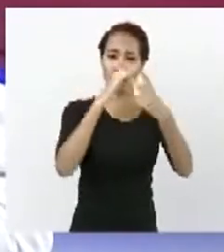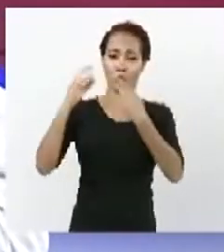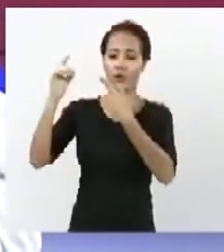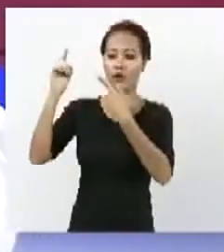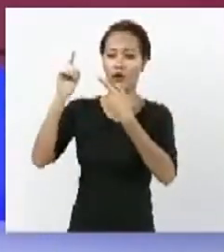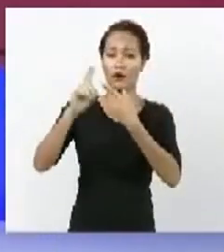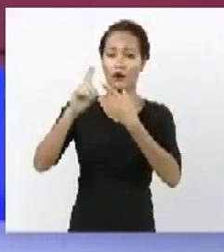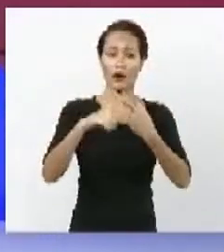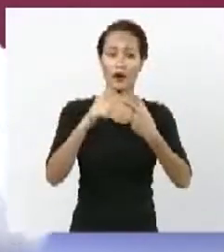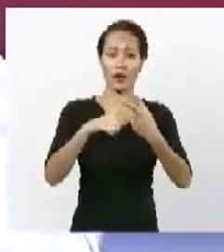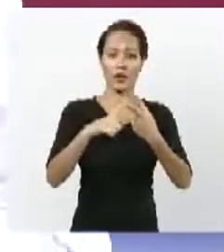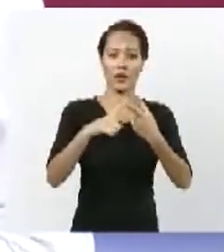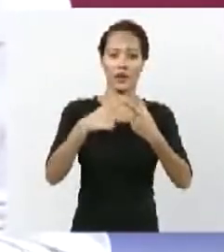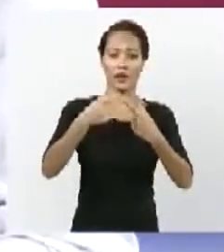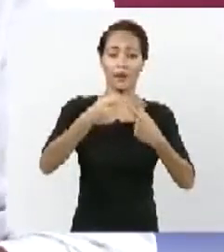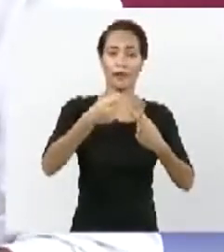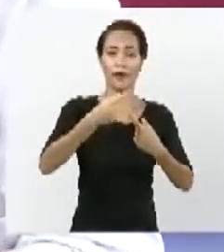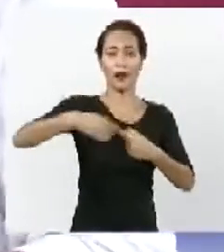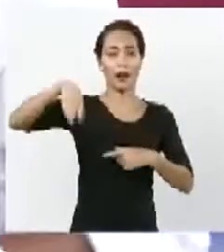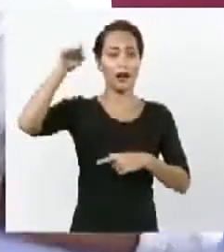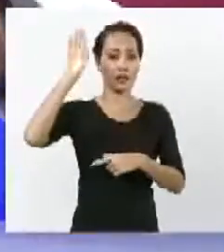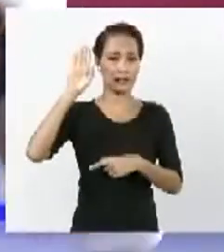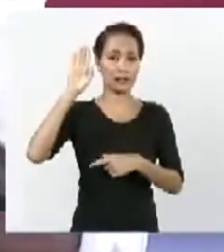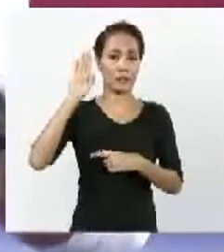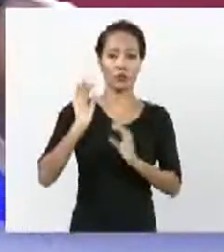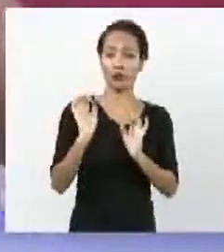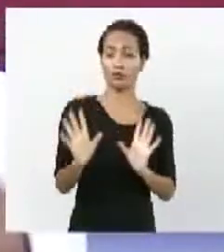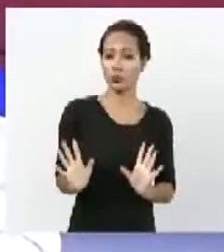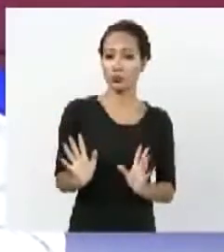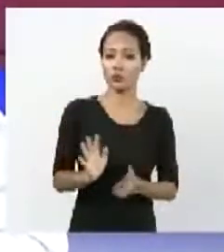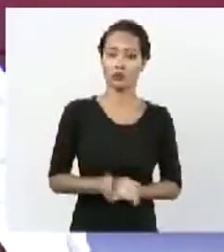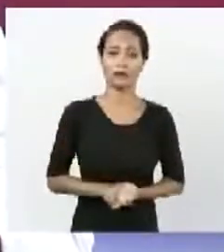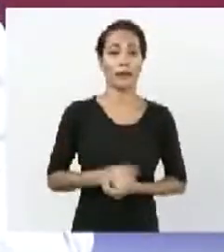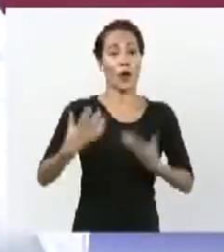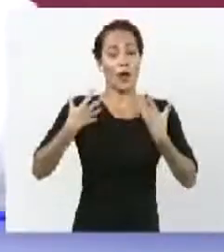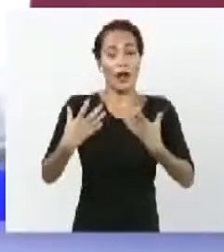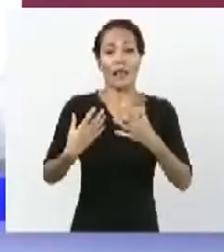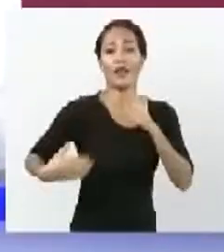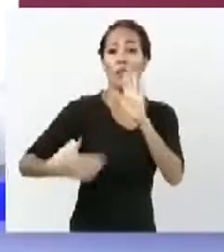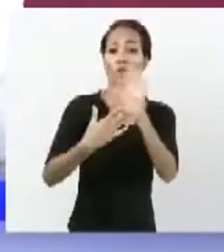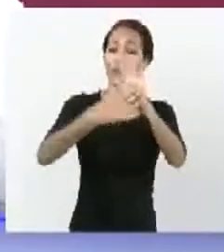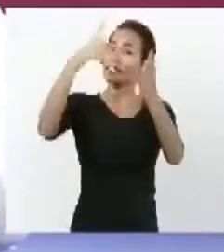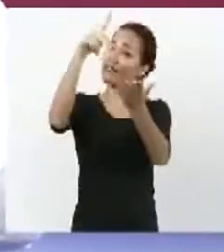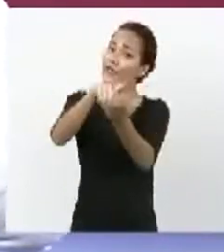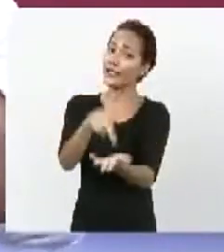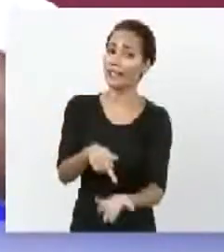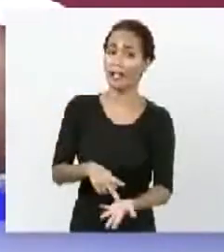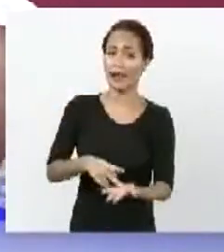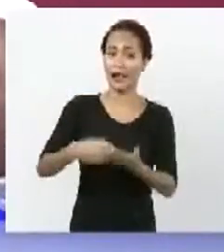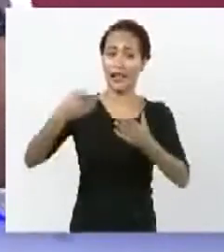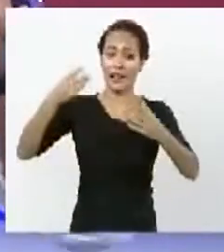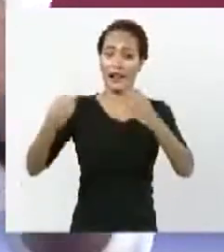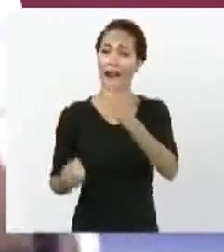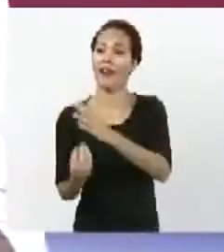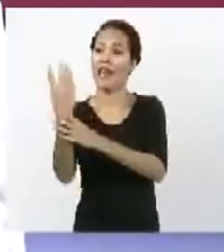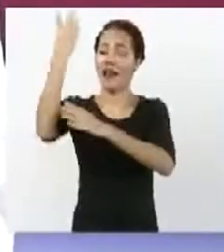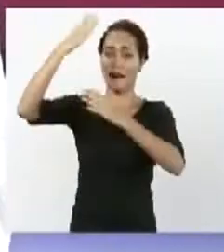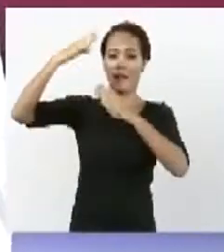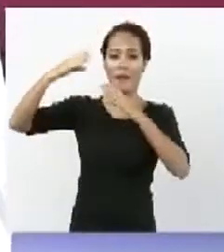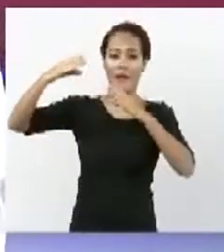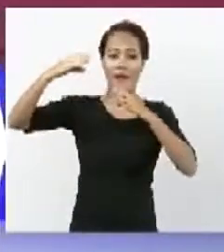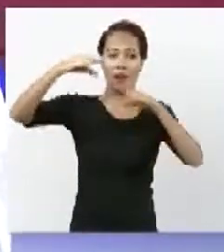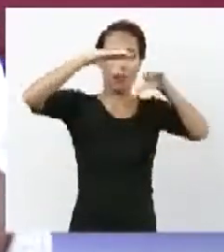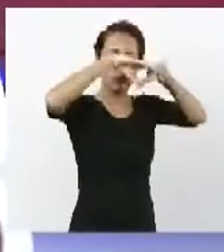mobilidade urbana, e quero me dirigir para a população de Belém, são propostas reais. Criar viadutos e túneis em